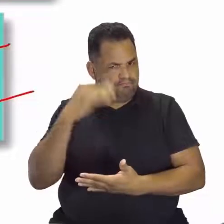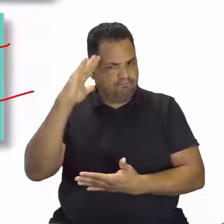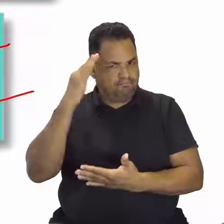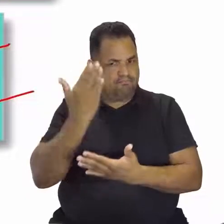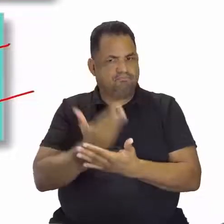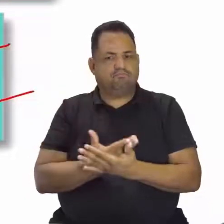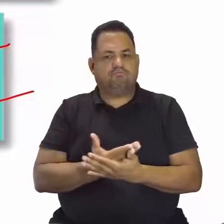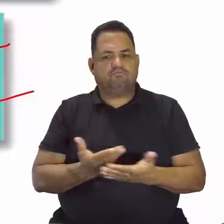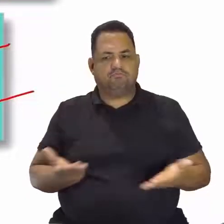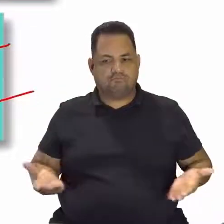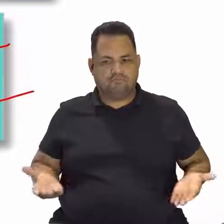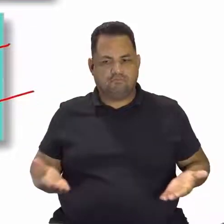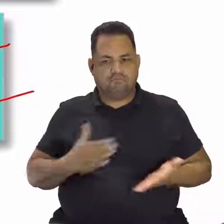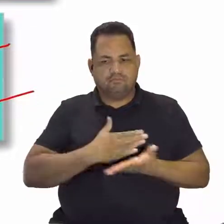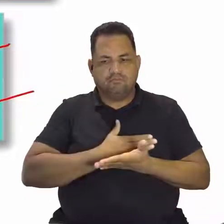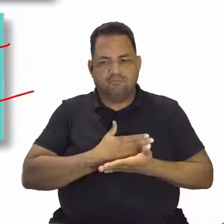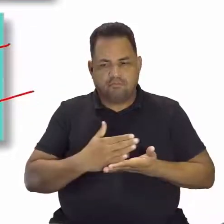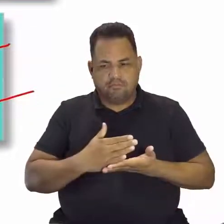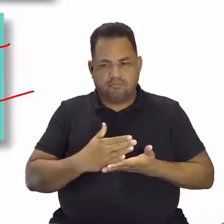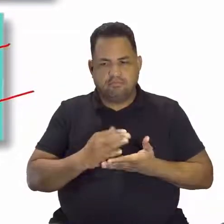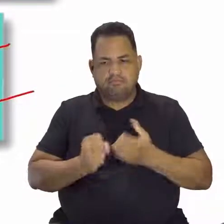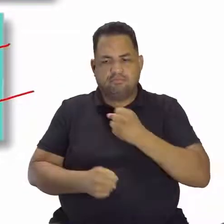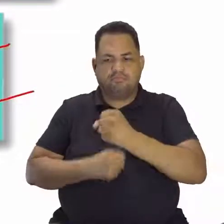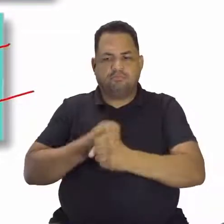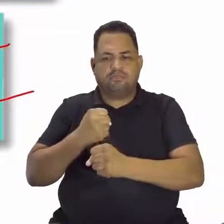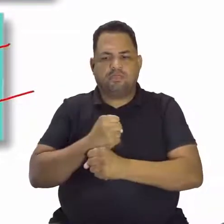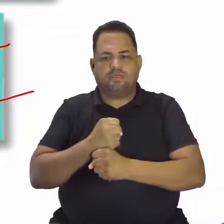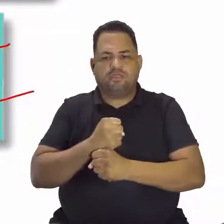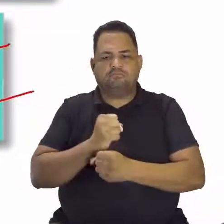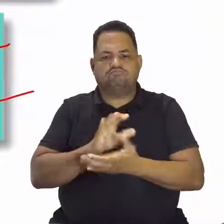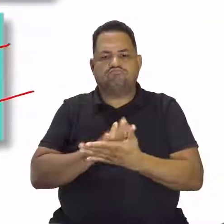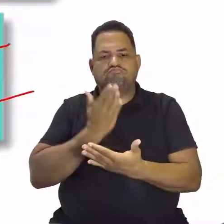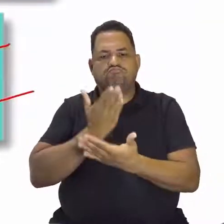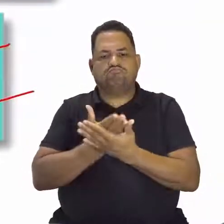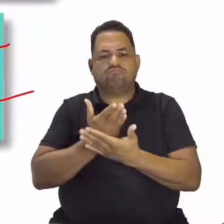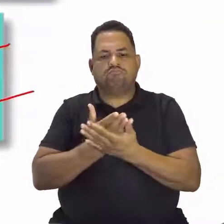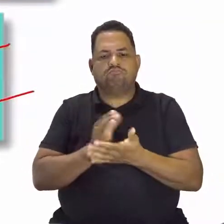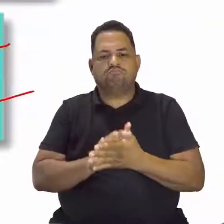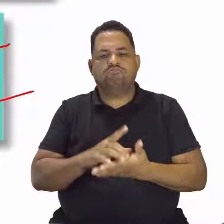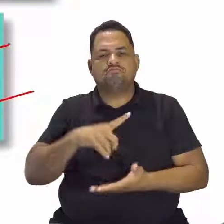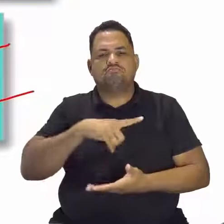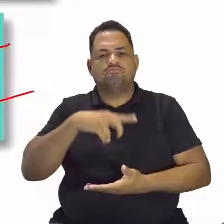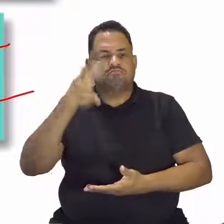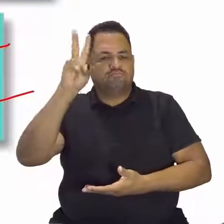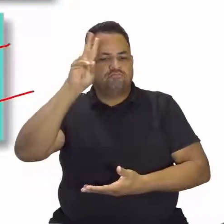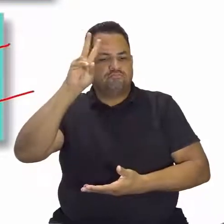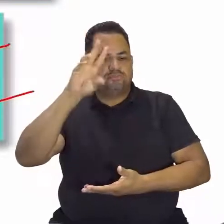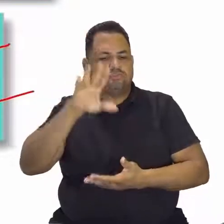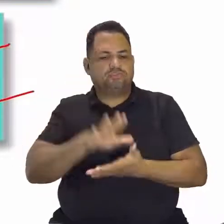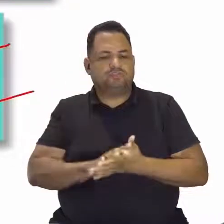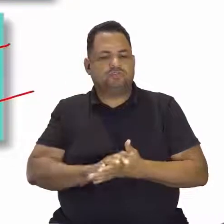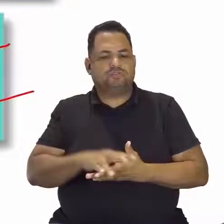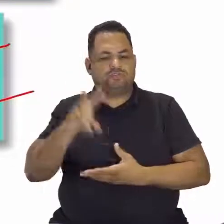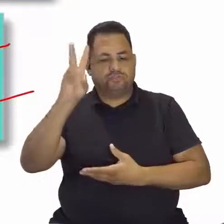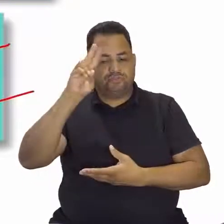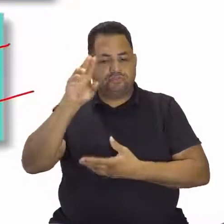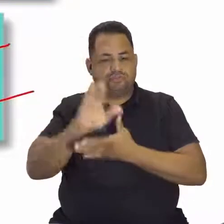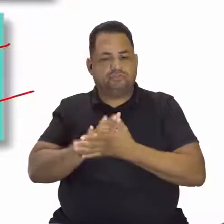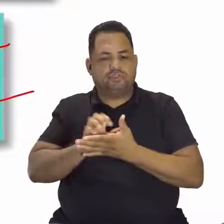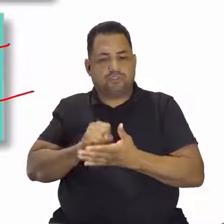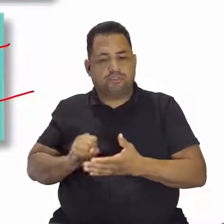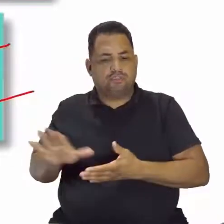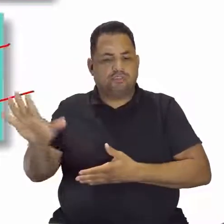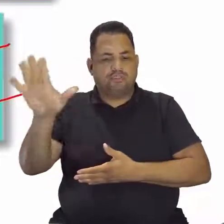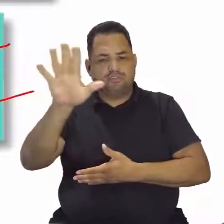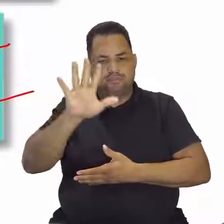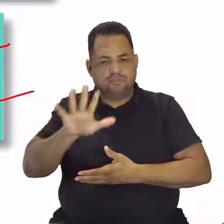nesse início de ano letivo, tem aí história regional, né, e geografia regional.